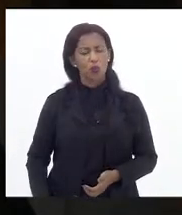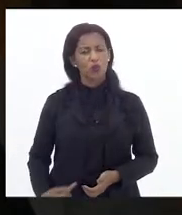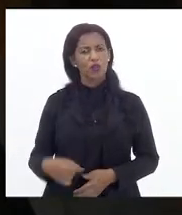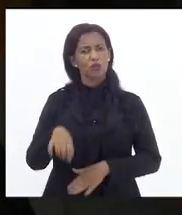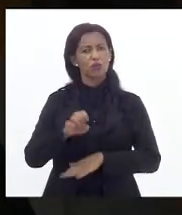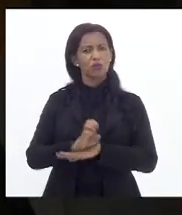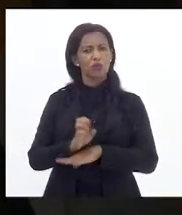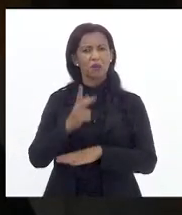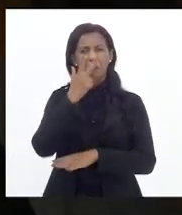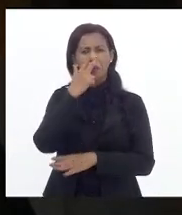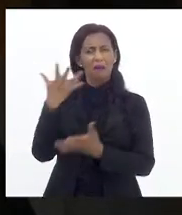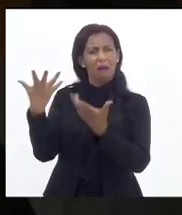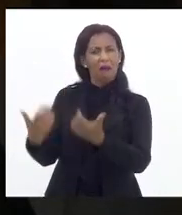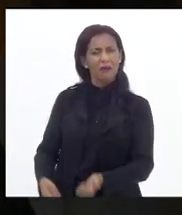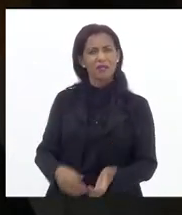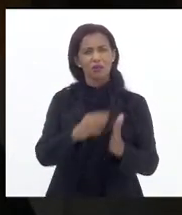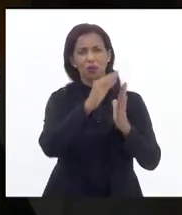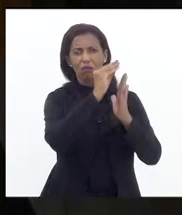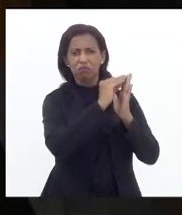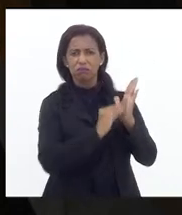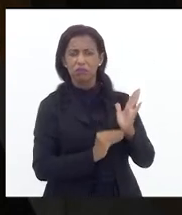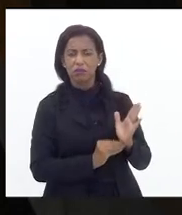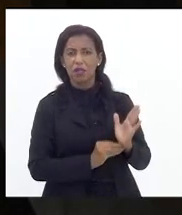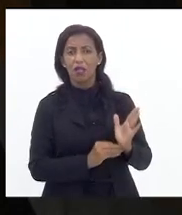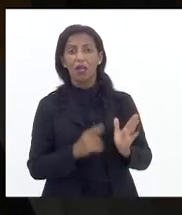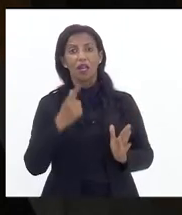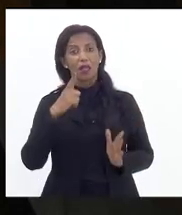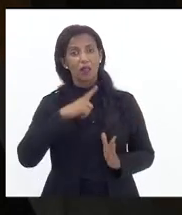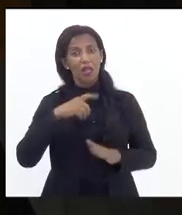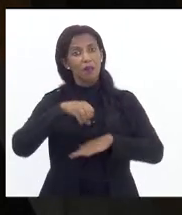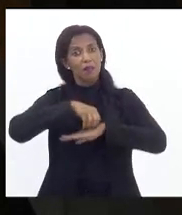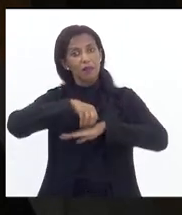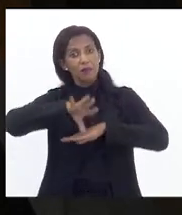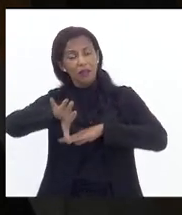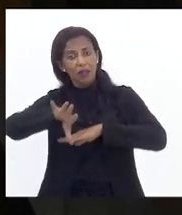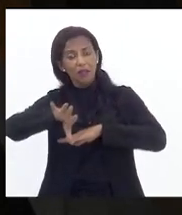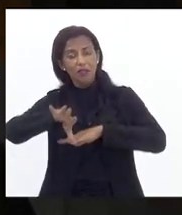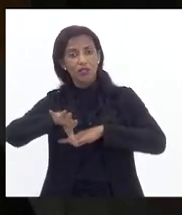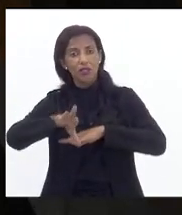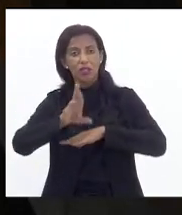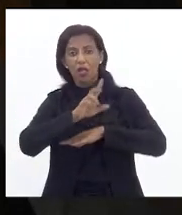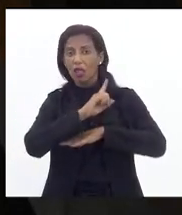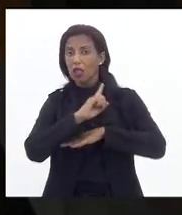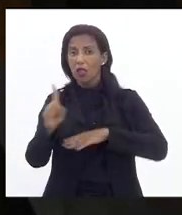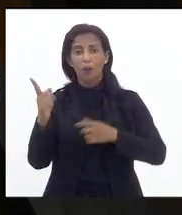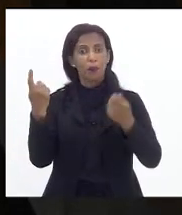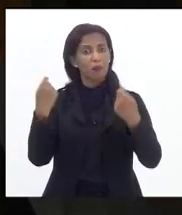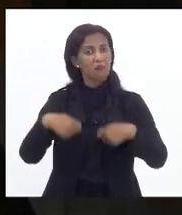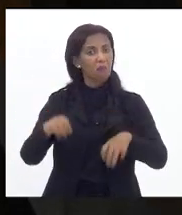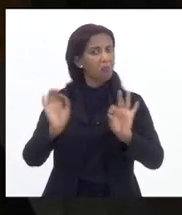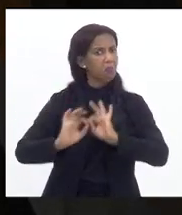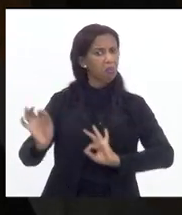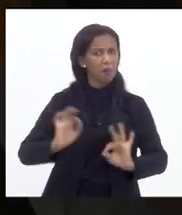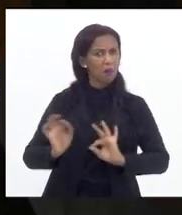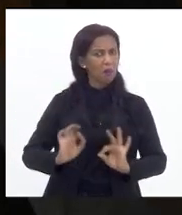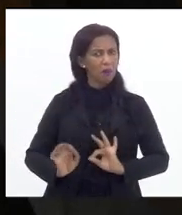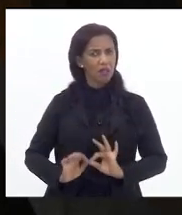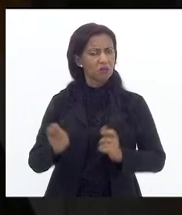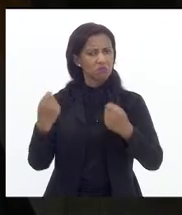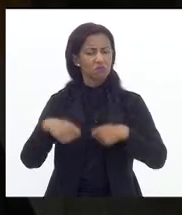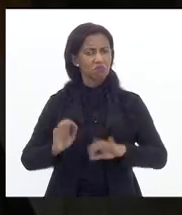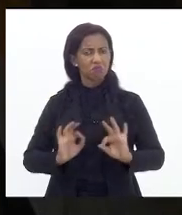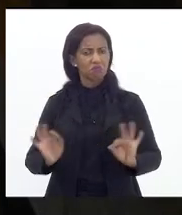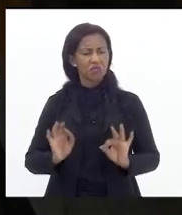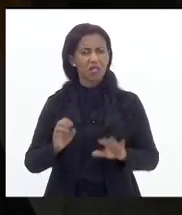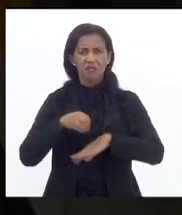profundamente a essa agenda porque a gente tem mensagens que não precisavam se quer